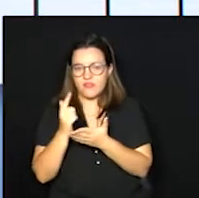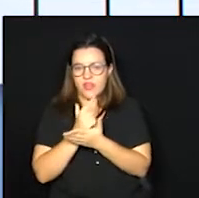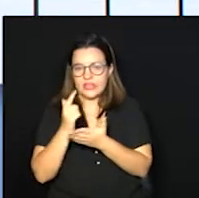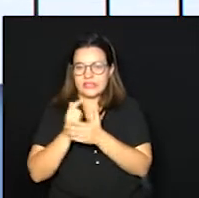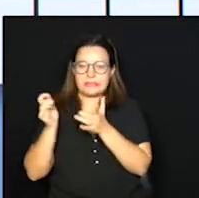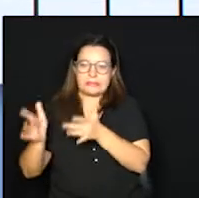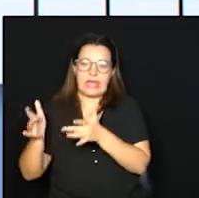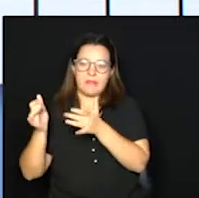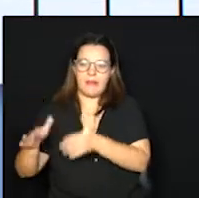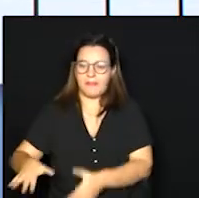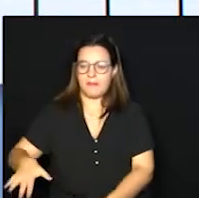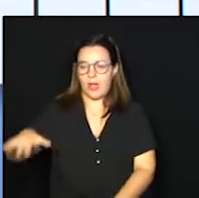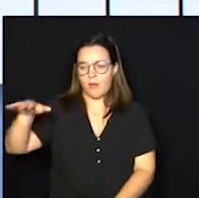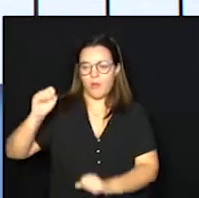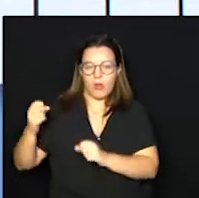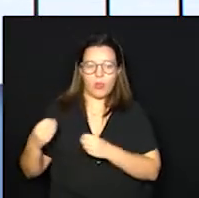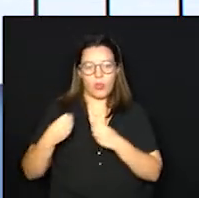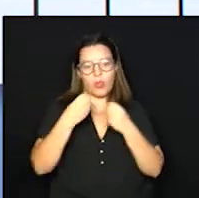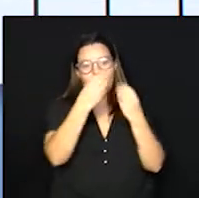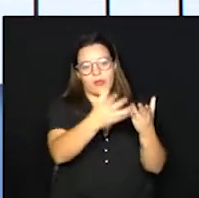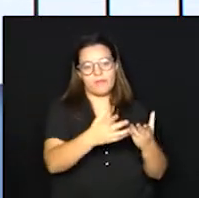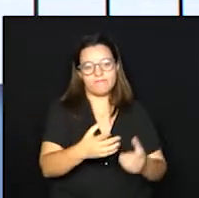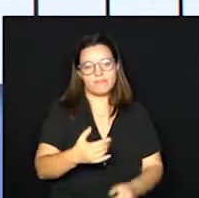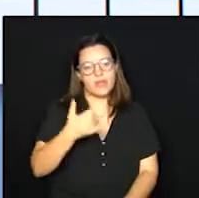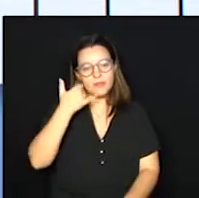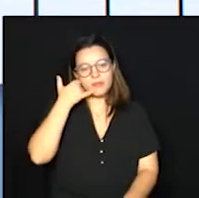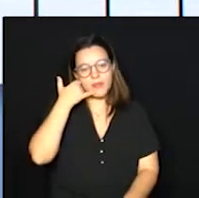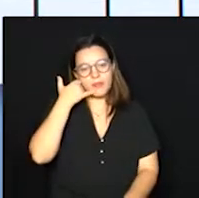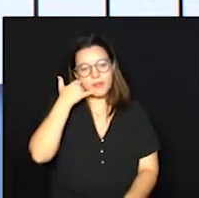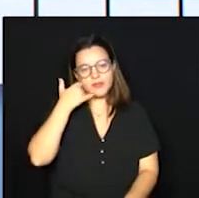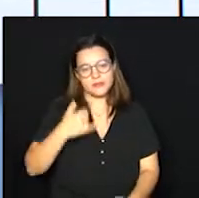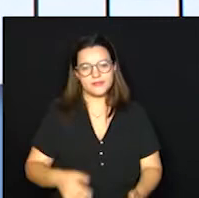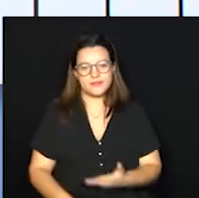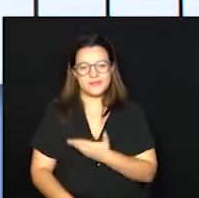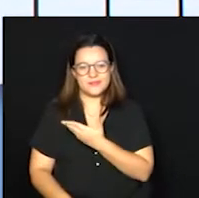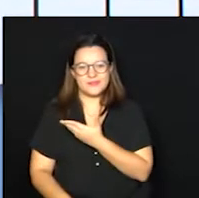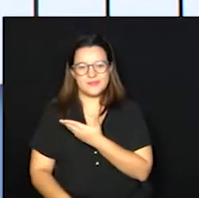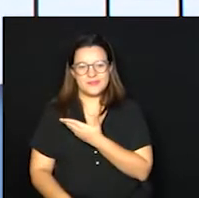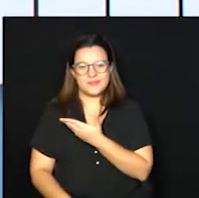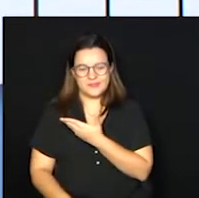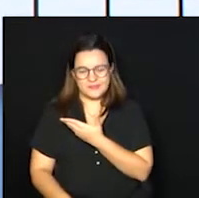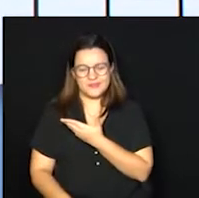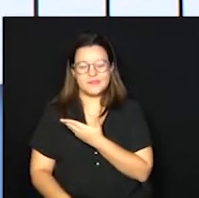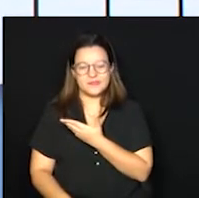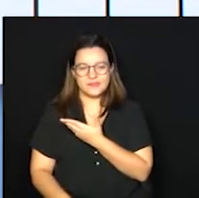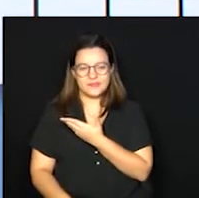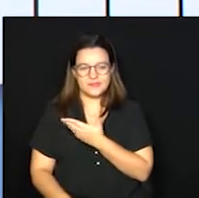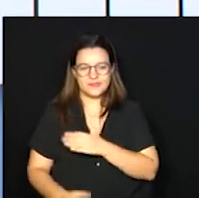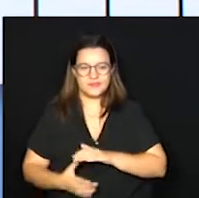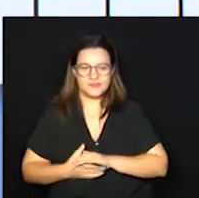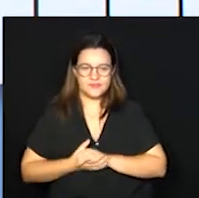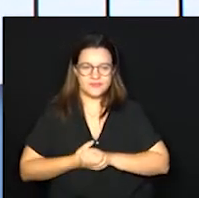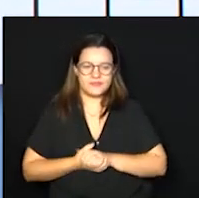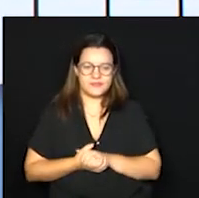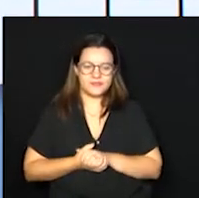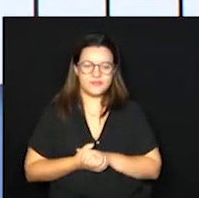para as bibliotecas, então para doar é só ligar na coordenadoria das bibliotecas, que o telefone é o